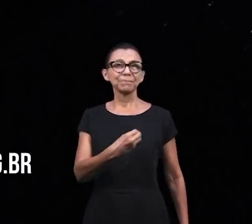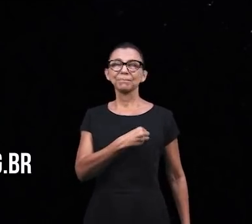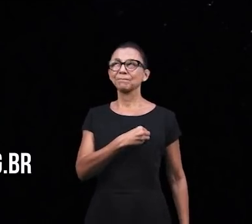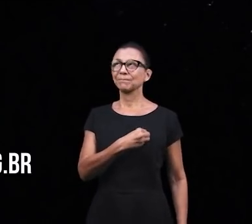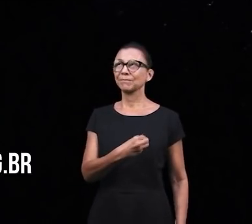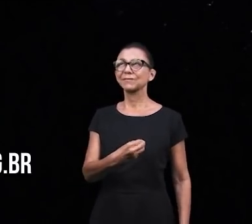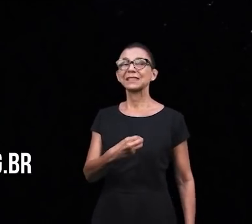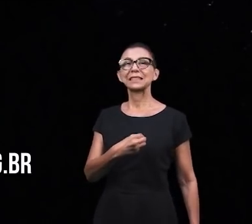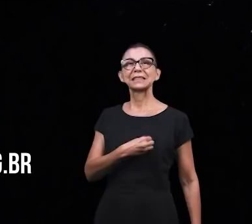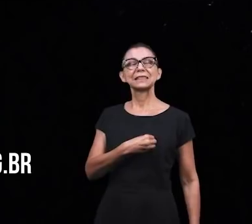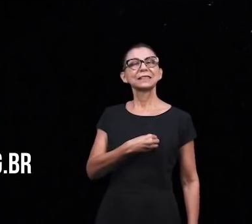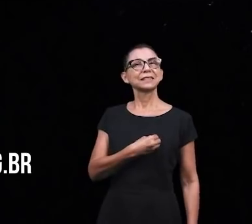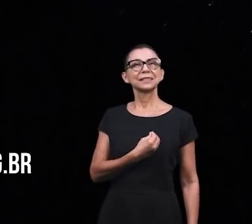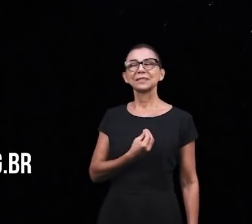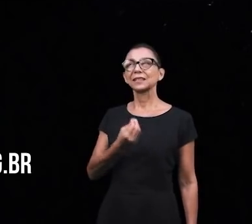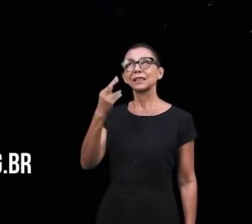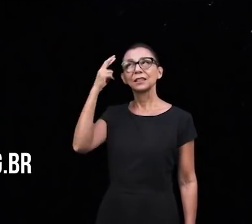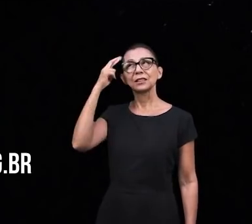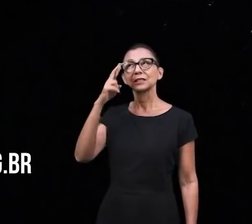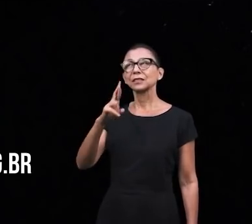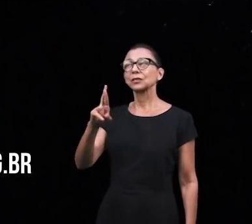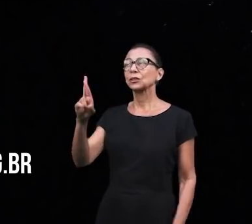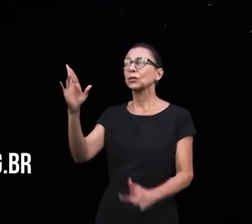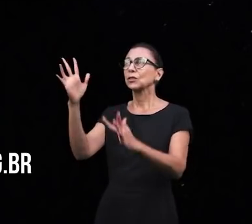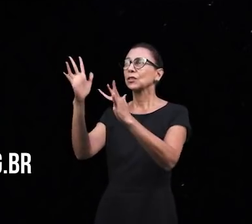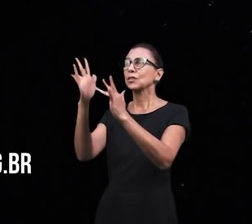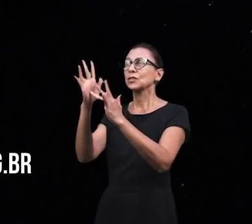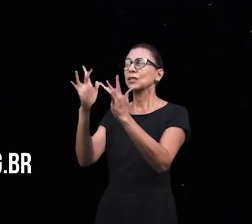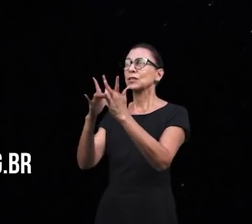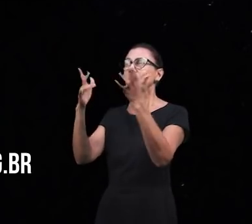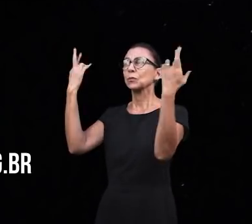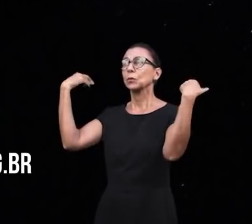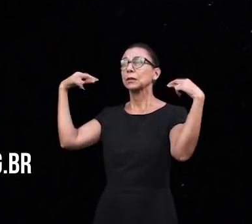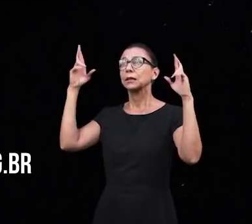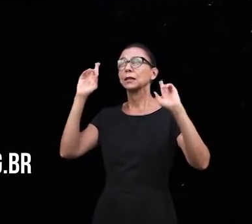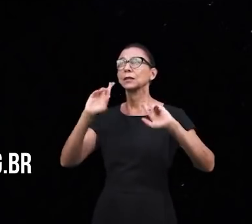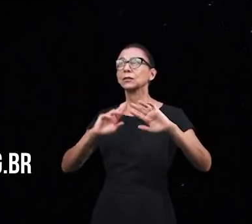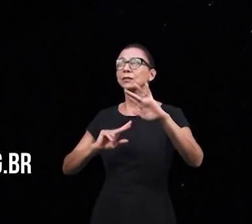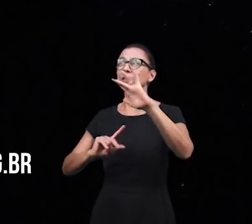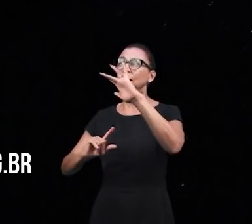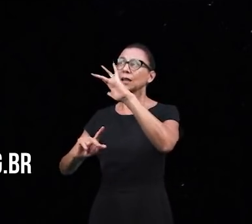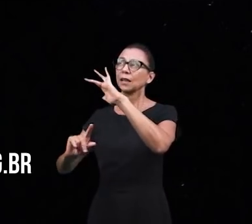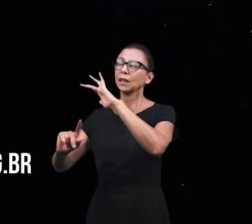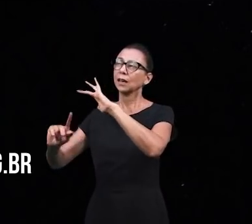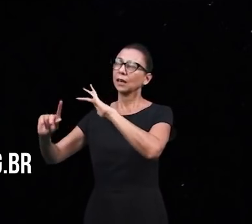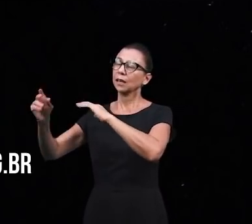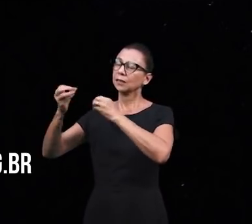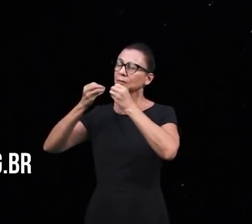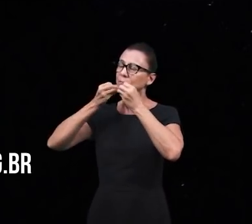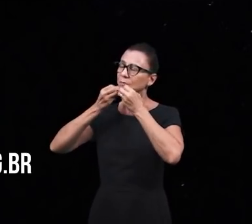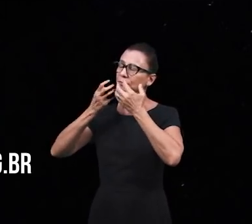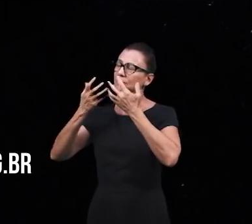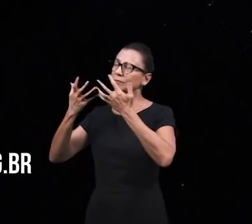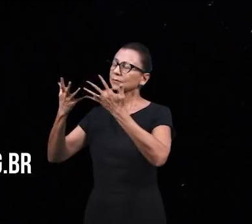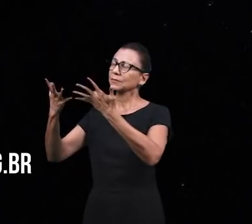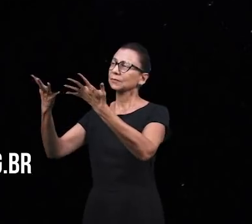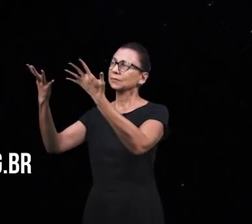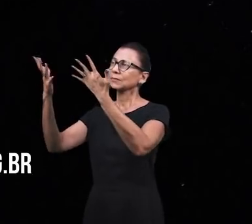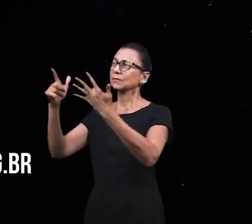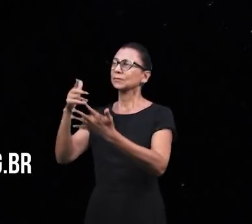ti, Jesus, Cordeiro eterno, confesso que és